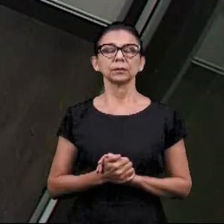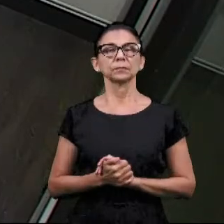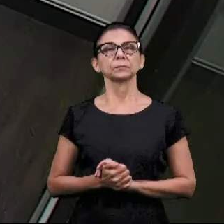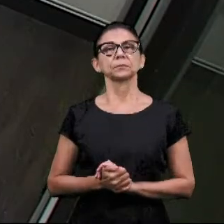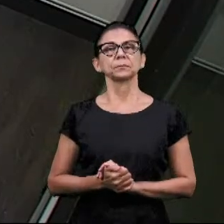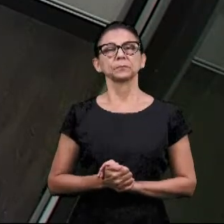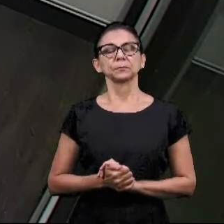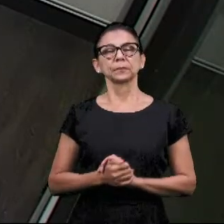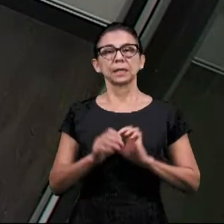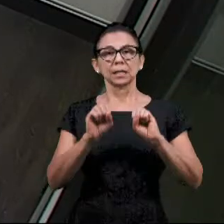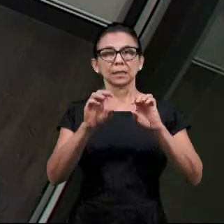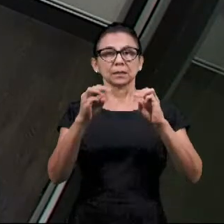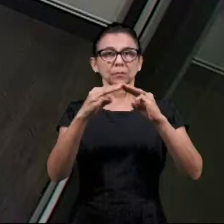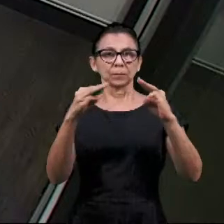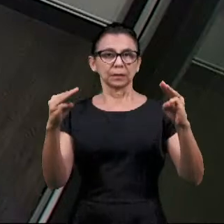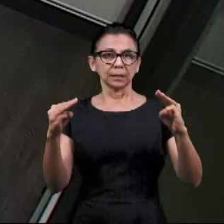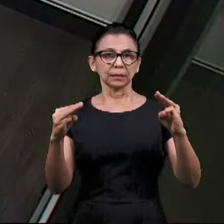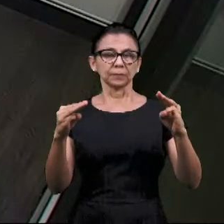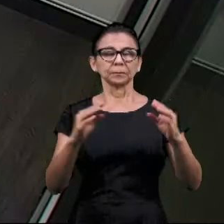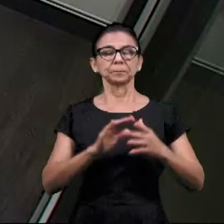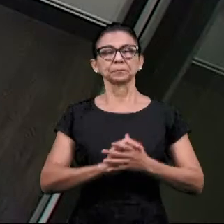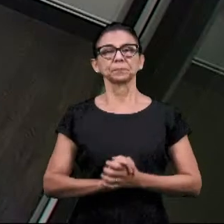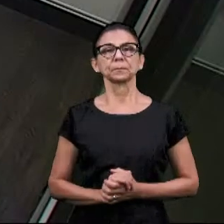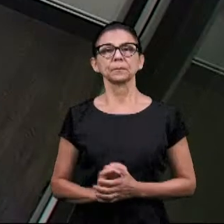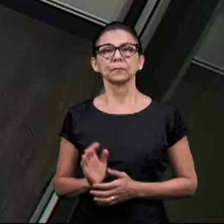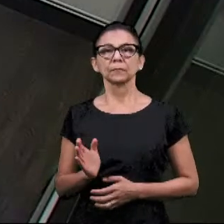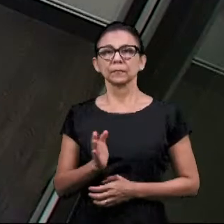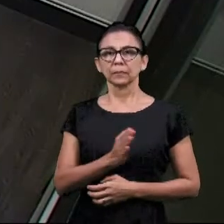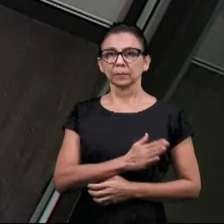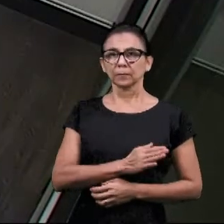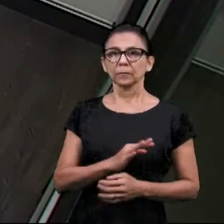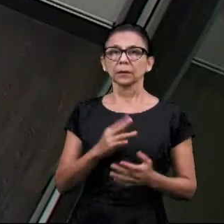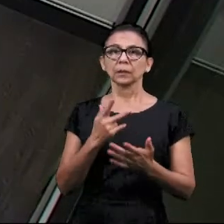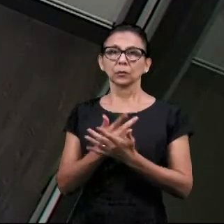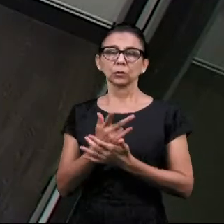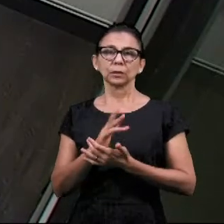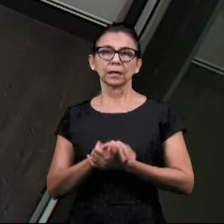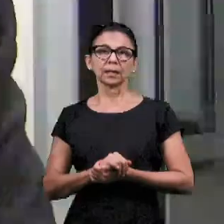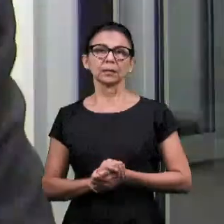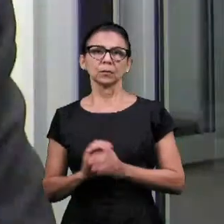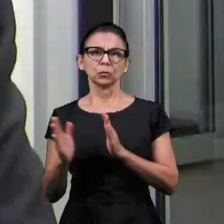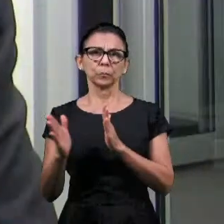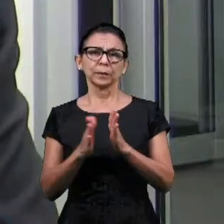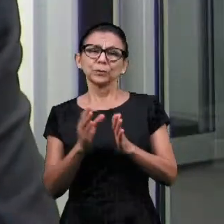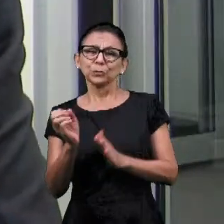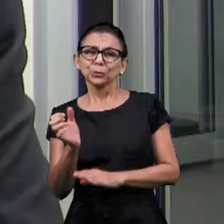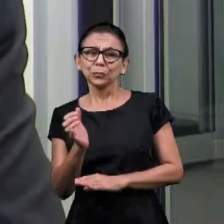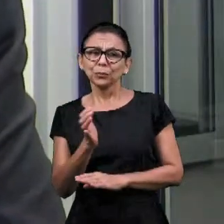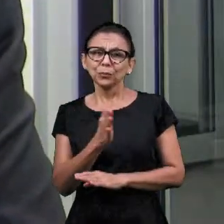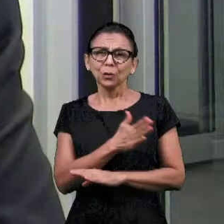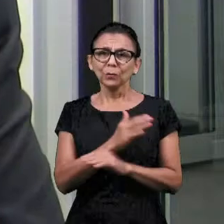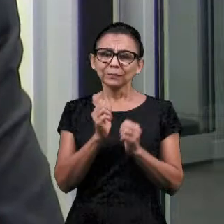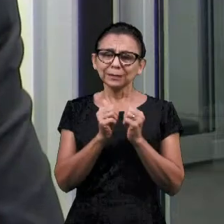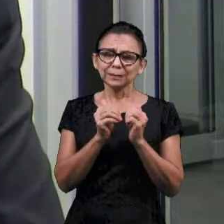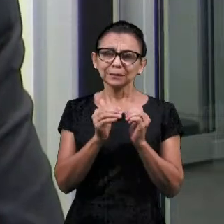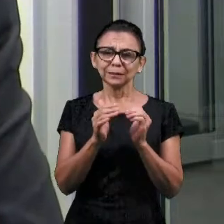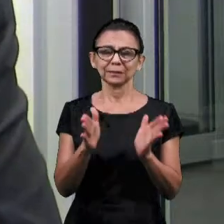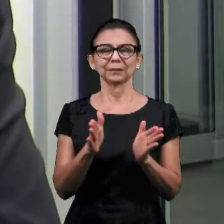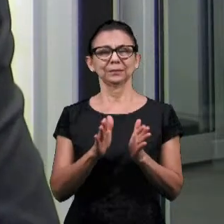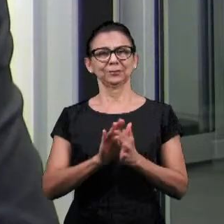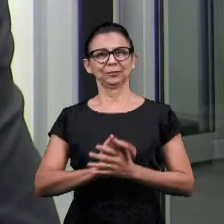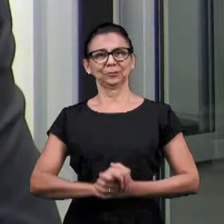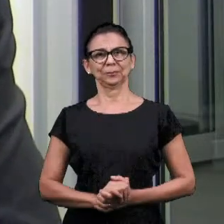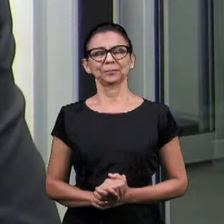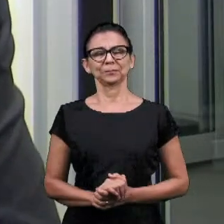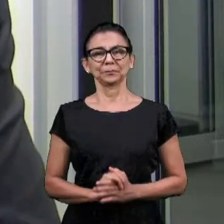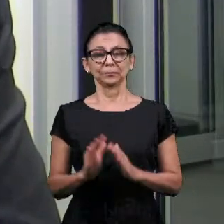Manaim. O que acontece é o seguinte: nós estamos para entrar numa nova fase no programa, né? Nós estamos entrando numa nova fase no programa. E nessa